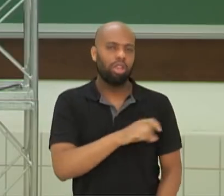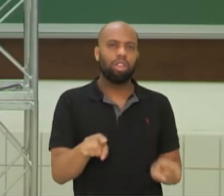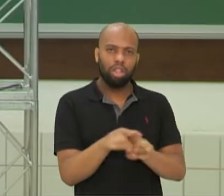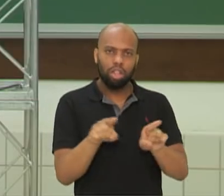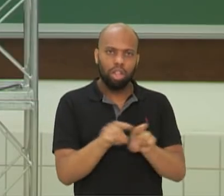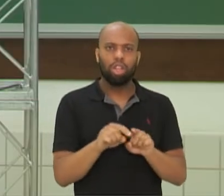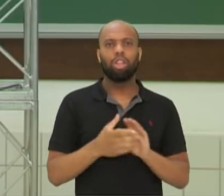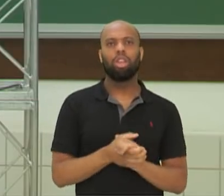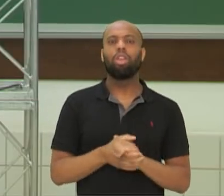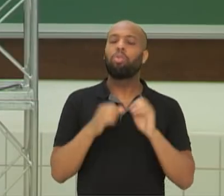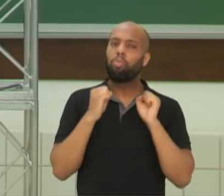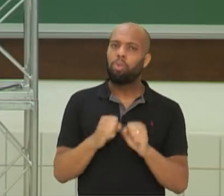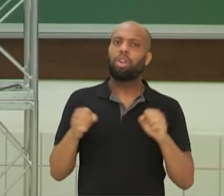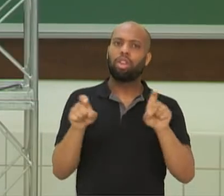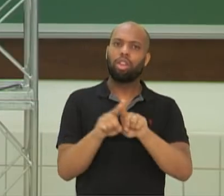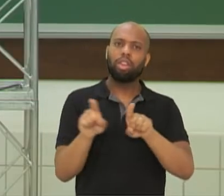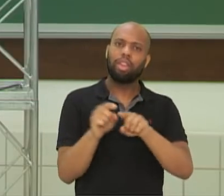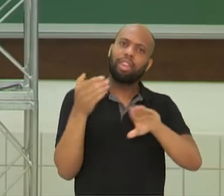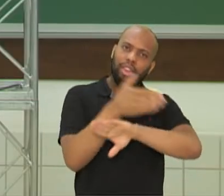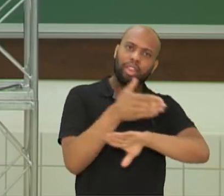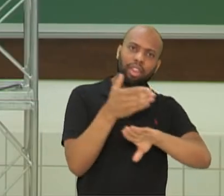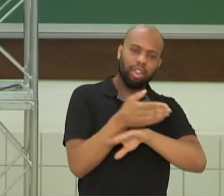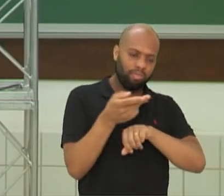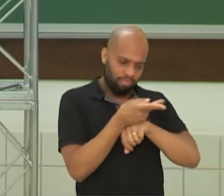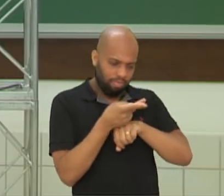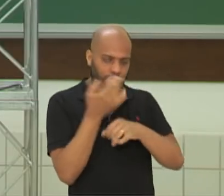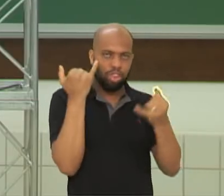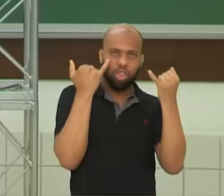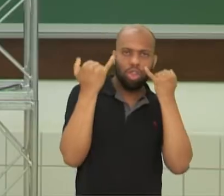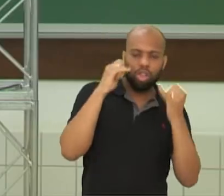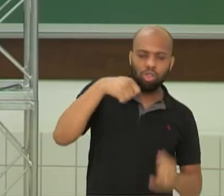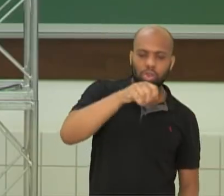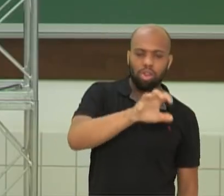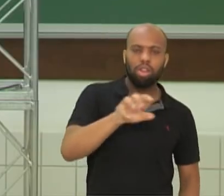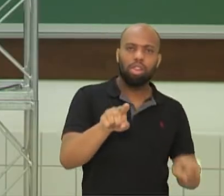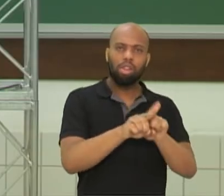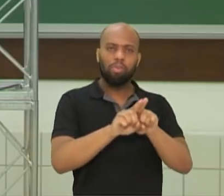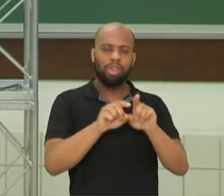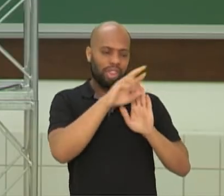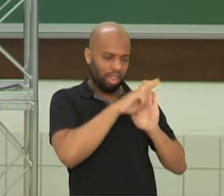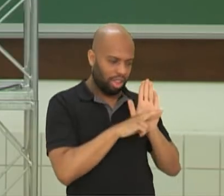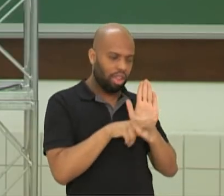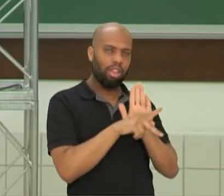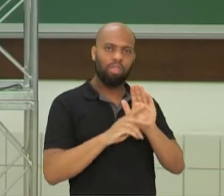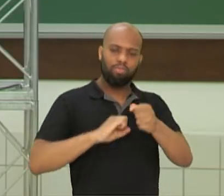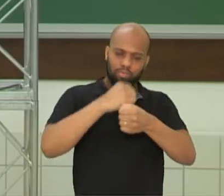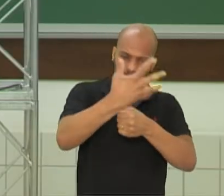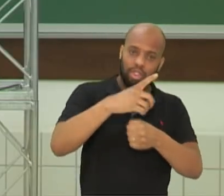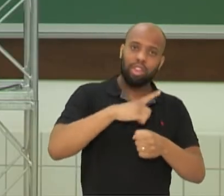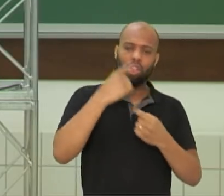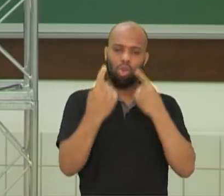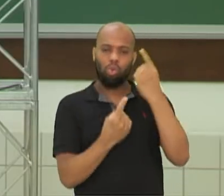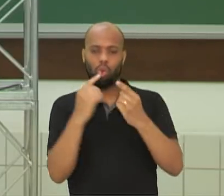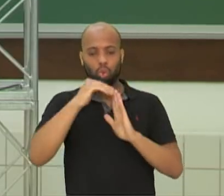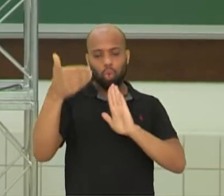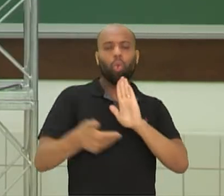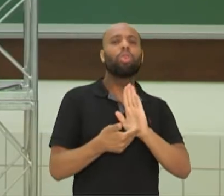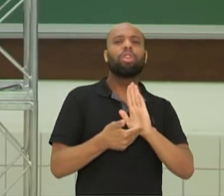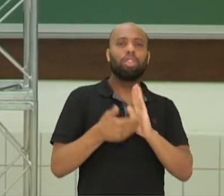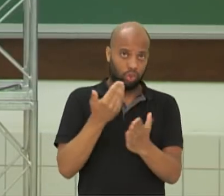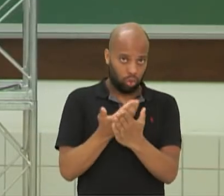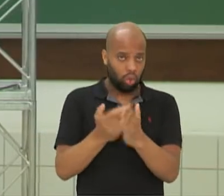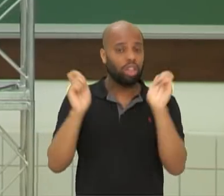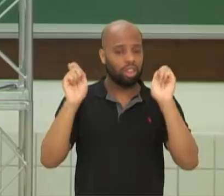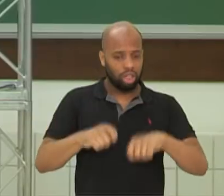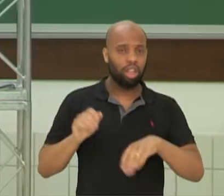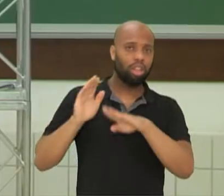ano, você pode buscar informação sobre isso, das propriedades de potenciação, quais são todas elas,